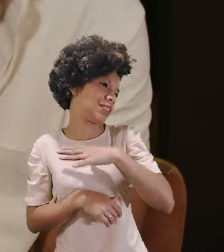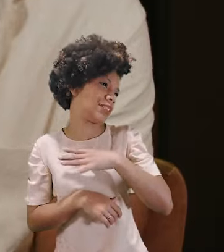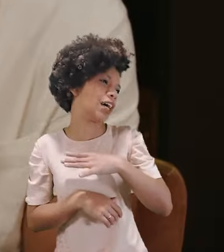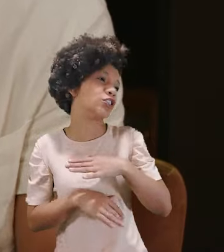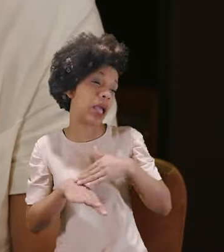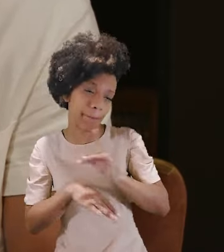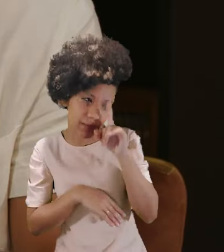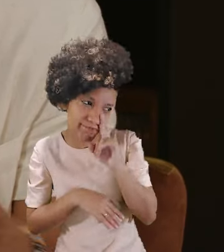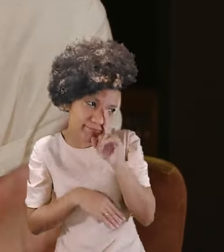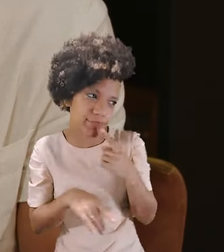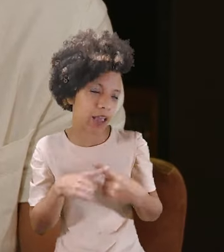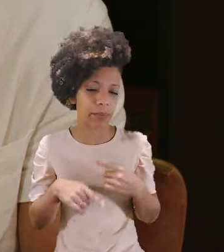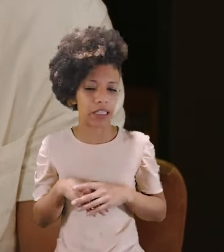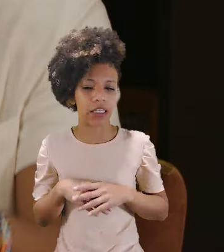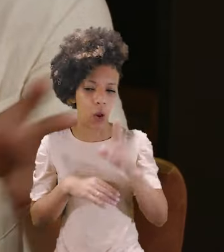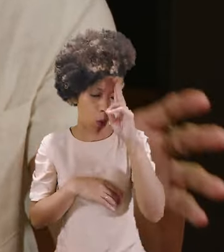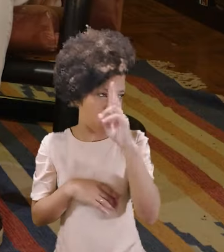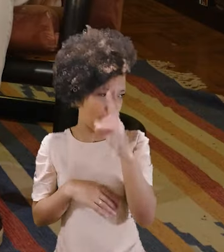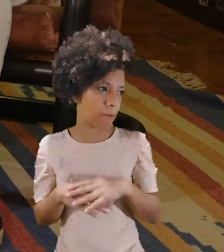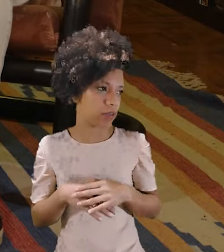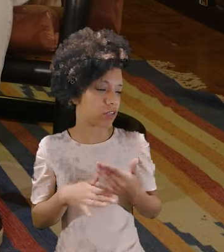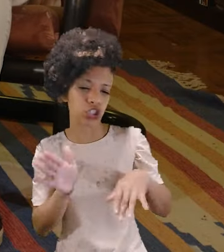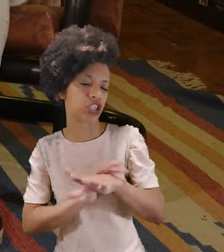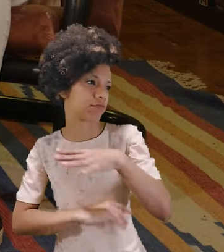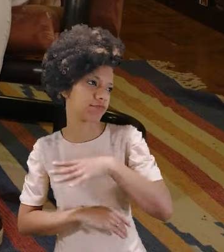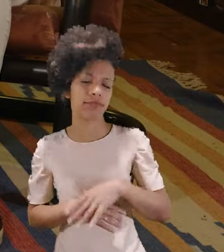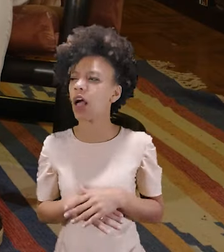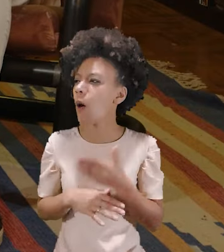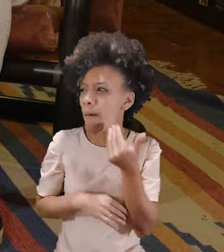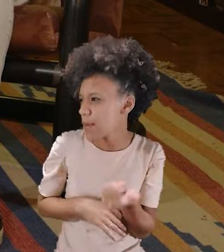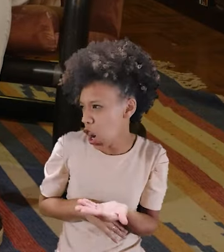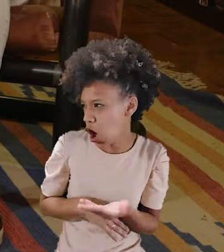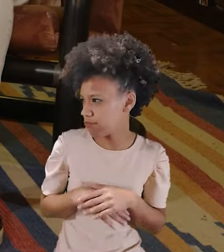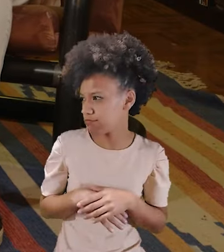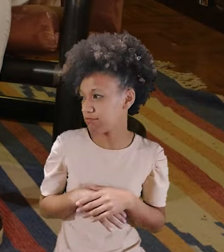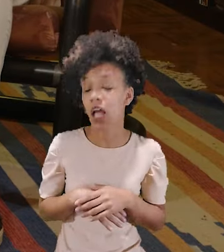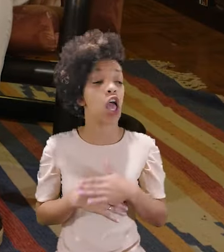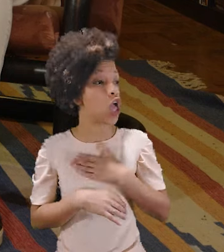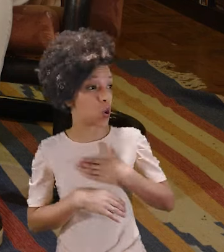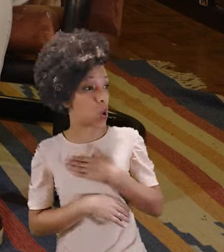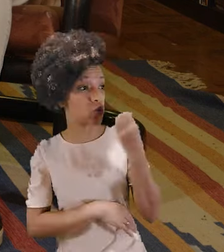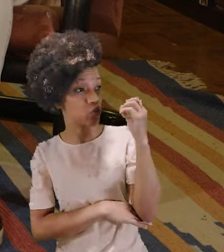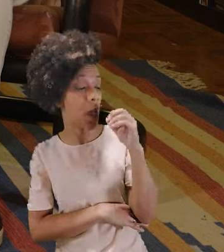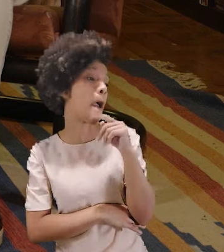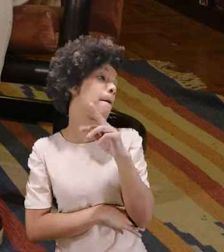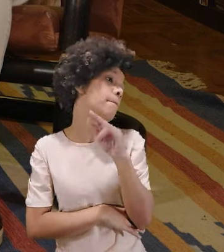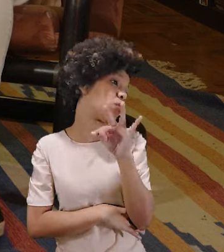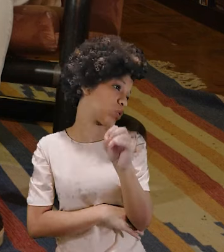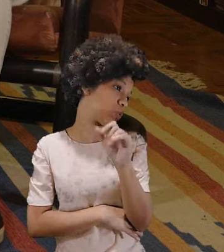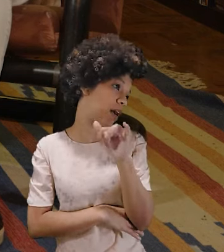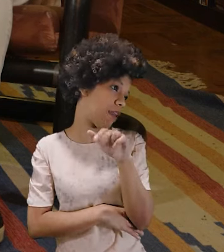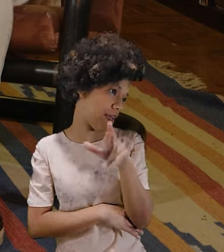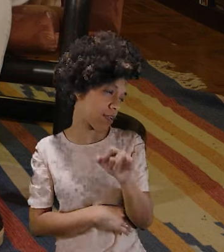consegue descer e vão pegar o Uber já tá na cidade qual que é o melhor Porto do Brasil eu gosto muito de Porto Alegre que é